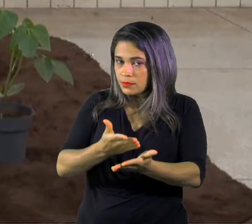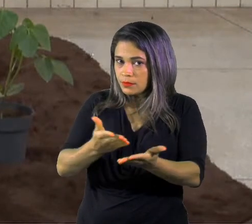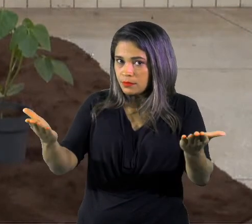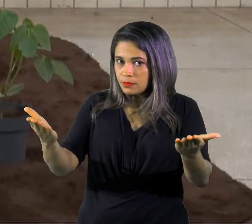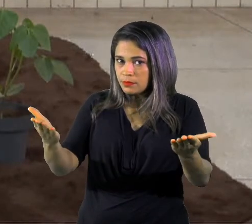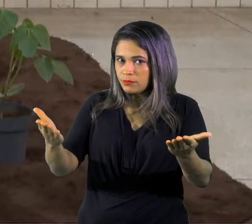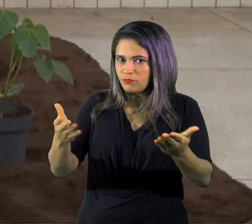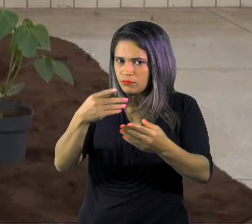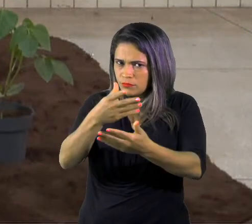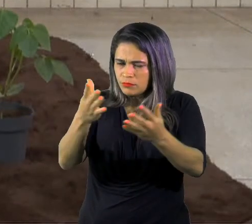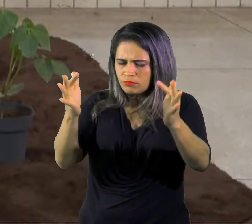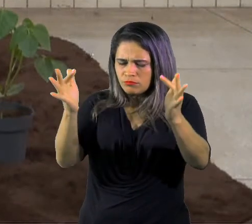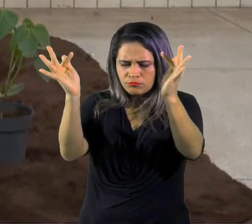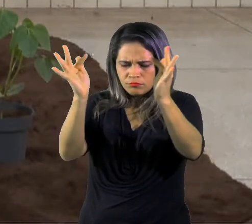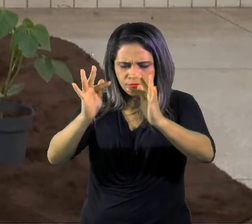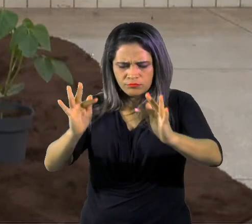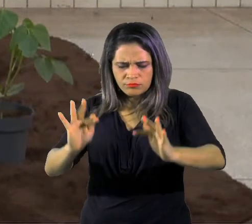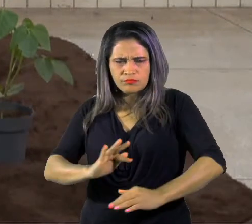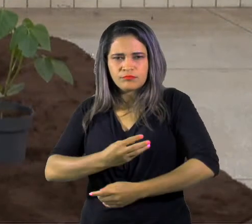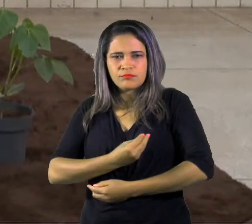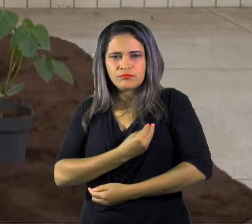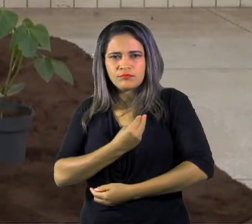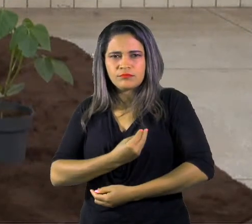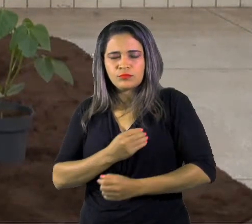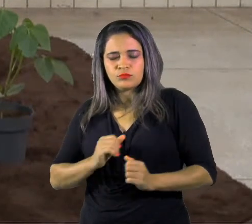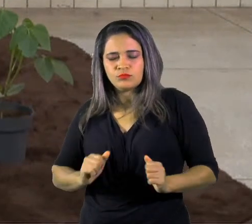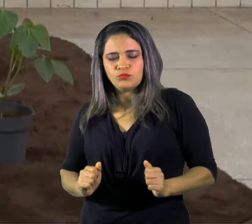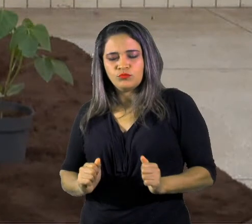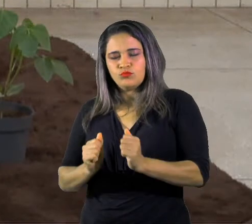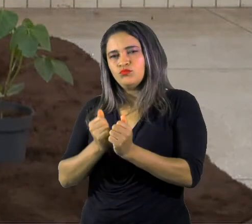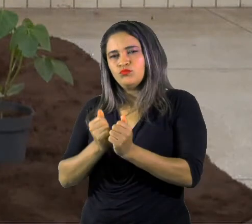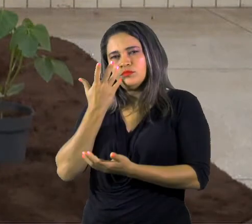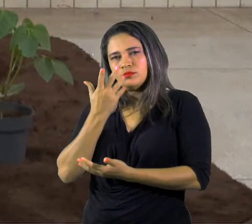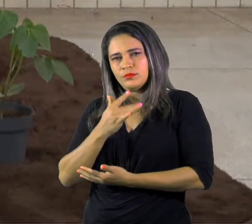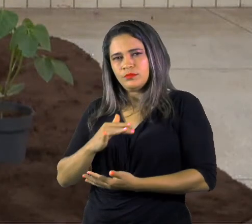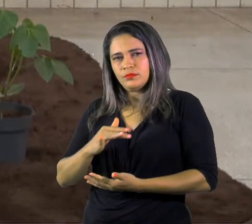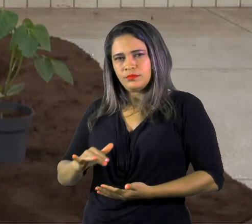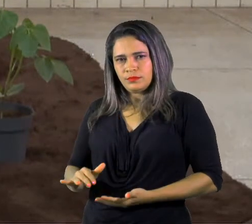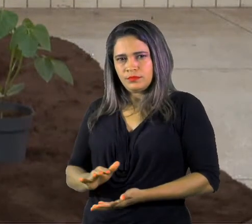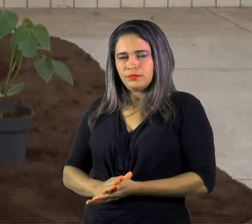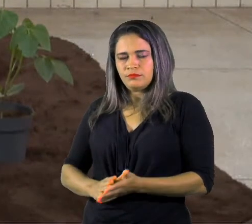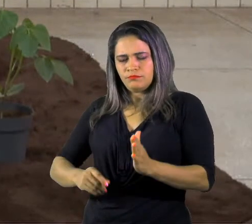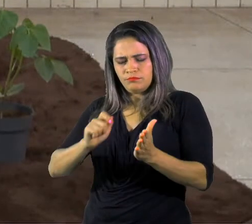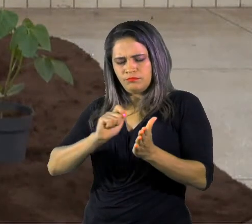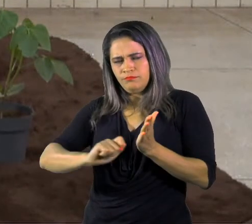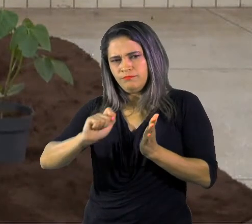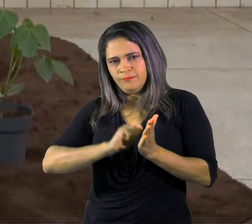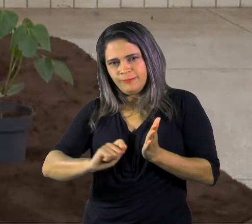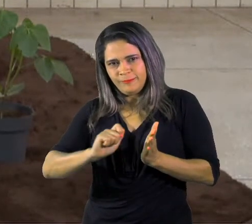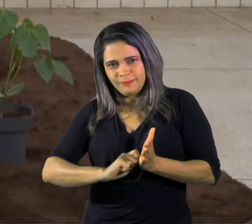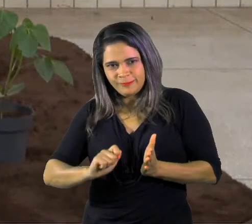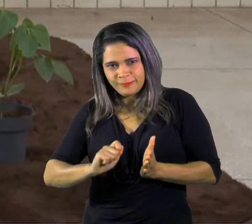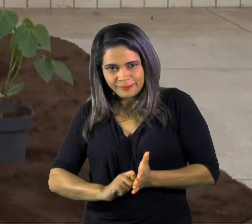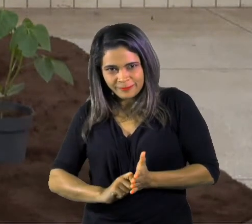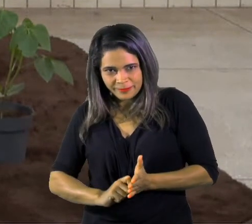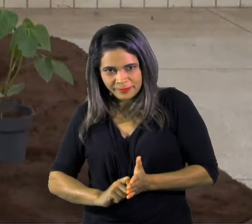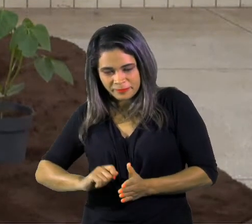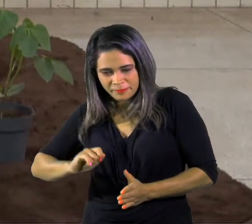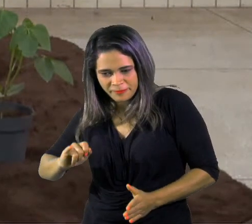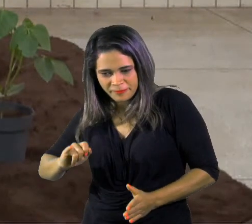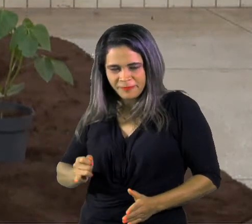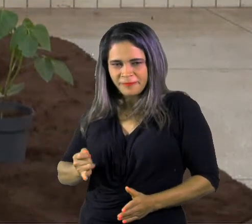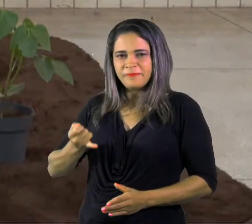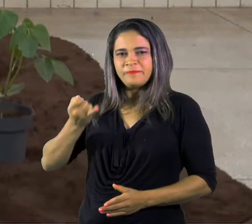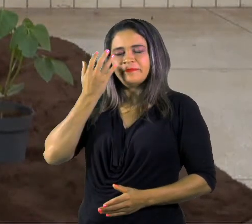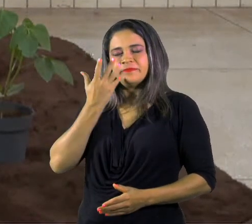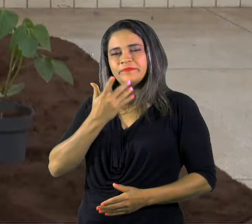muito felizes em ter essa vivência junto com a criança, fazendo esse registro e oportunizando que a